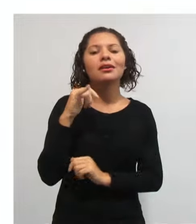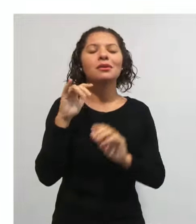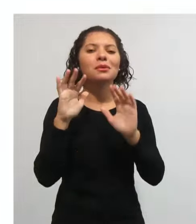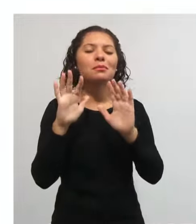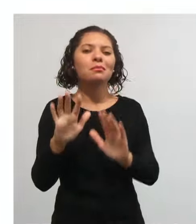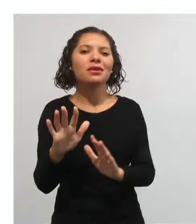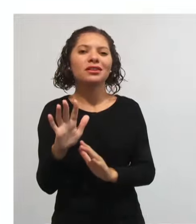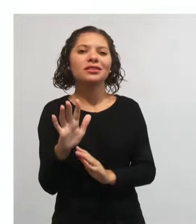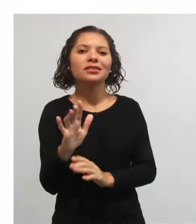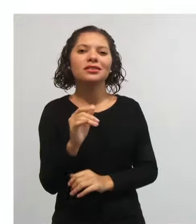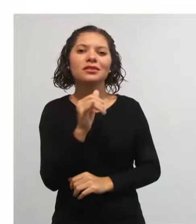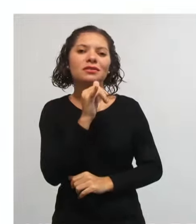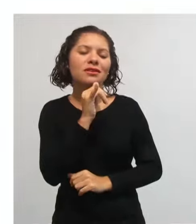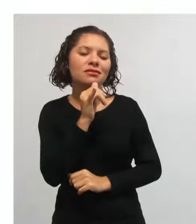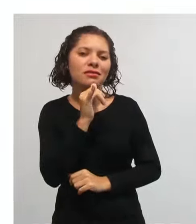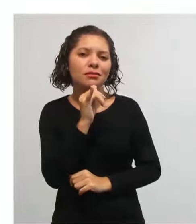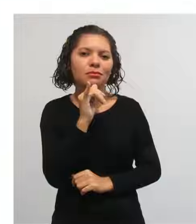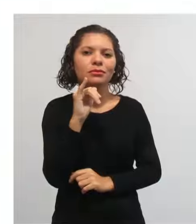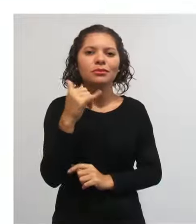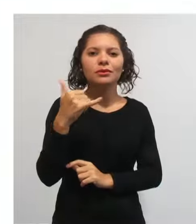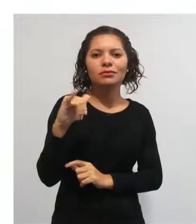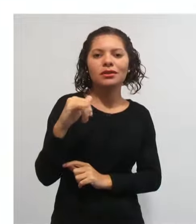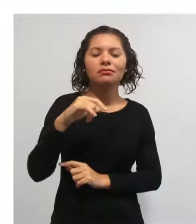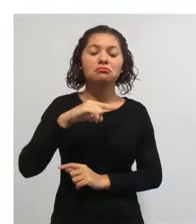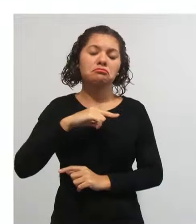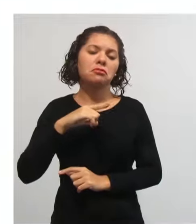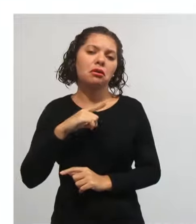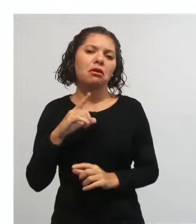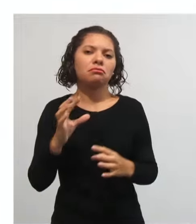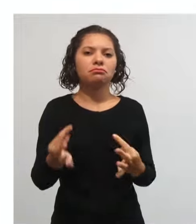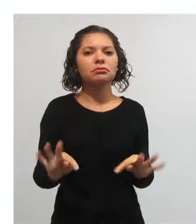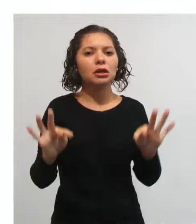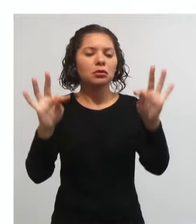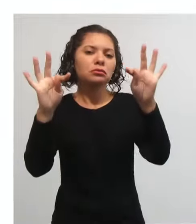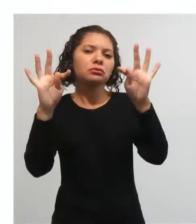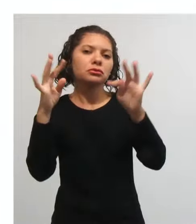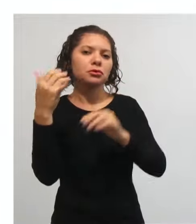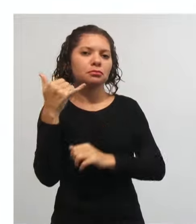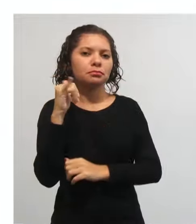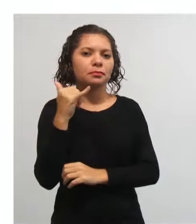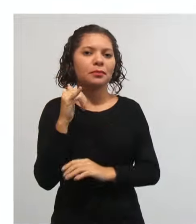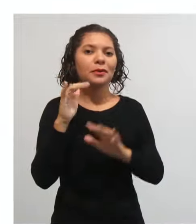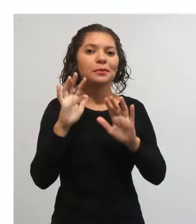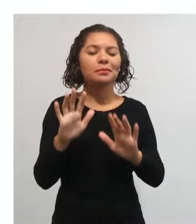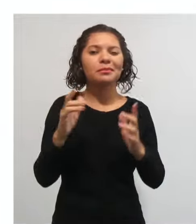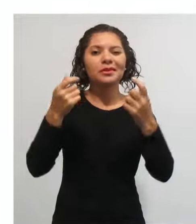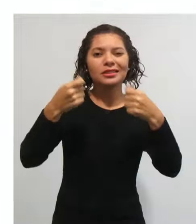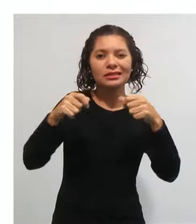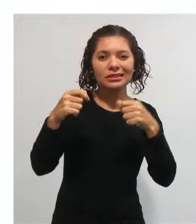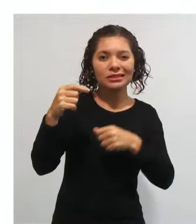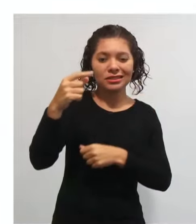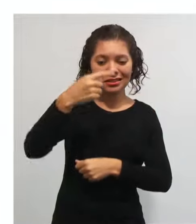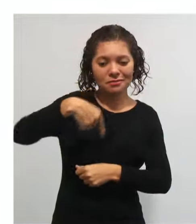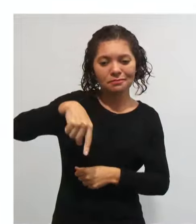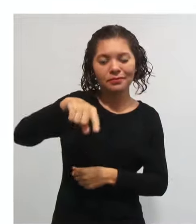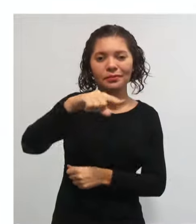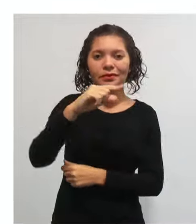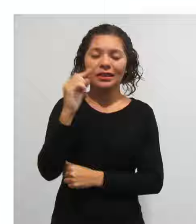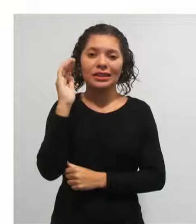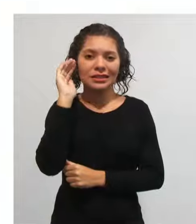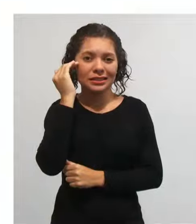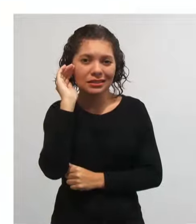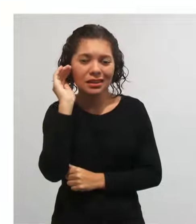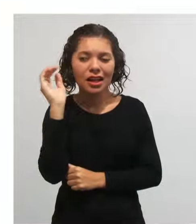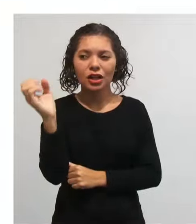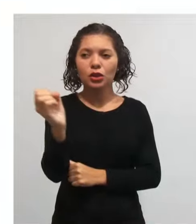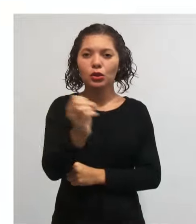nesse exemplo a gente tem assim a tecnologia envolvida em um aparelho a gente precisa entender que inovação não